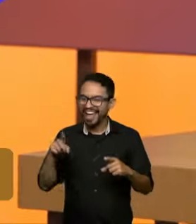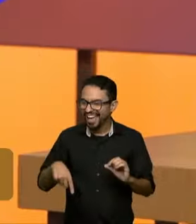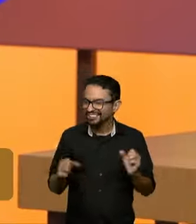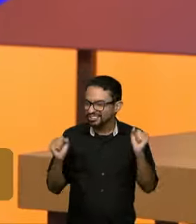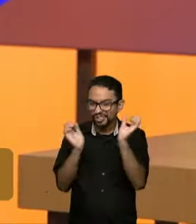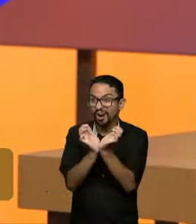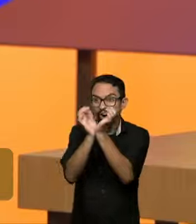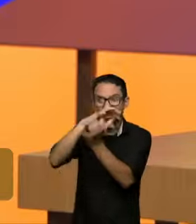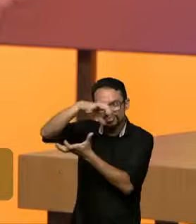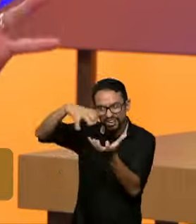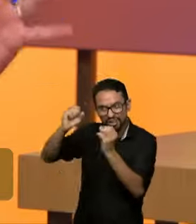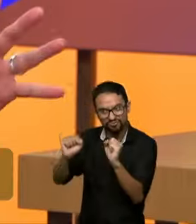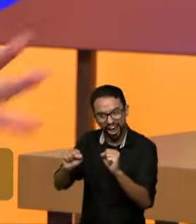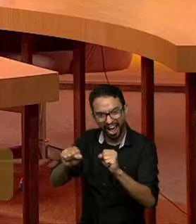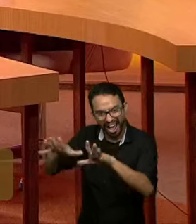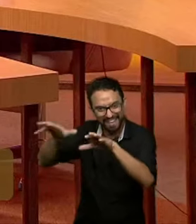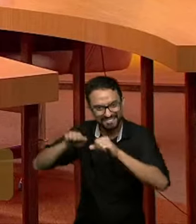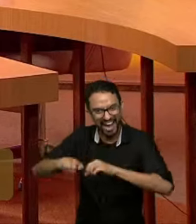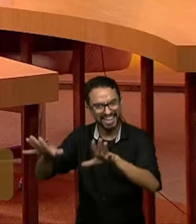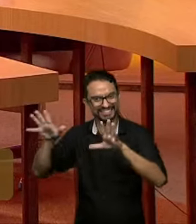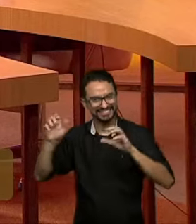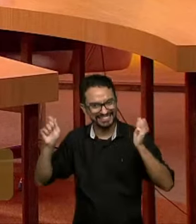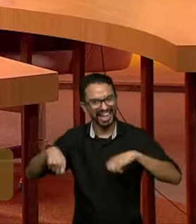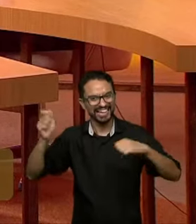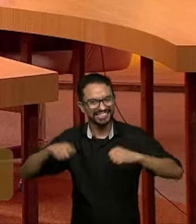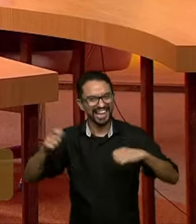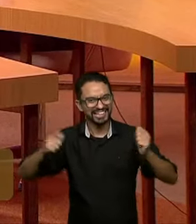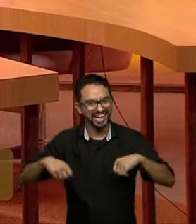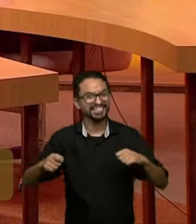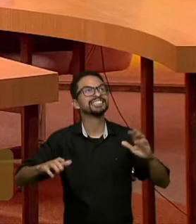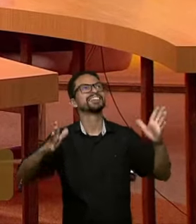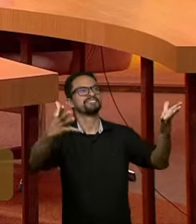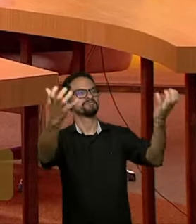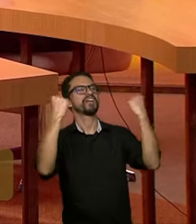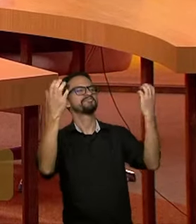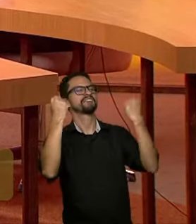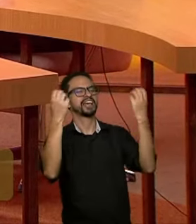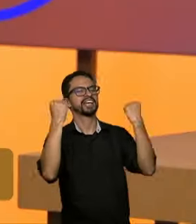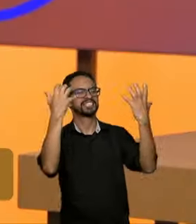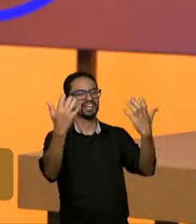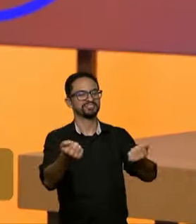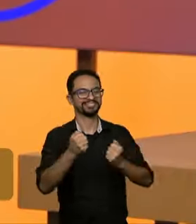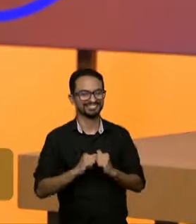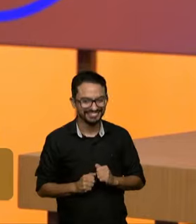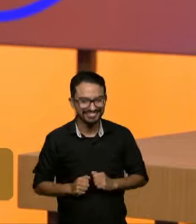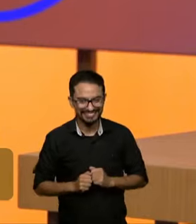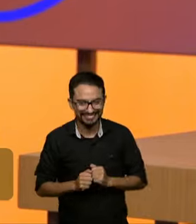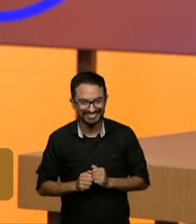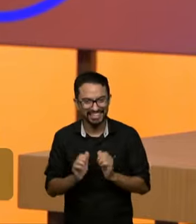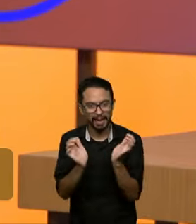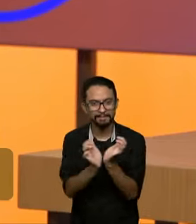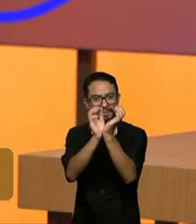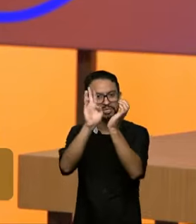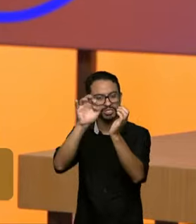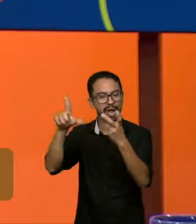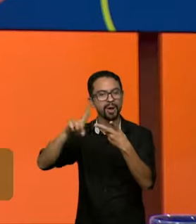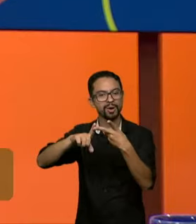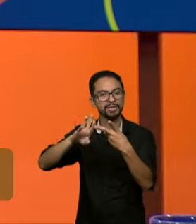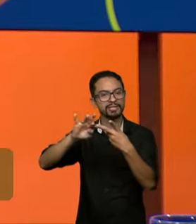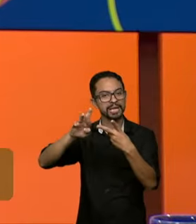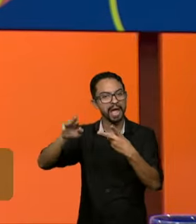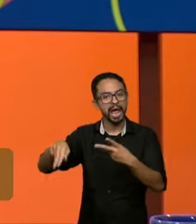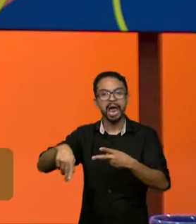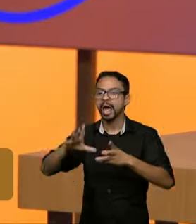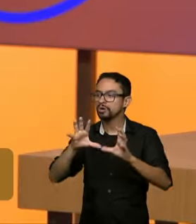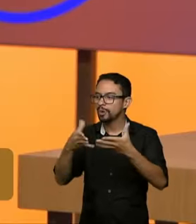o universo conspirando. Ai, obrigada, vai universo. Ganhar. Viva Cissa Guimarães. 2 do Prêmio Shell e 7 da PTR, que é a Associação